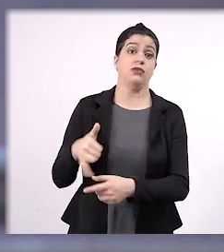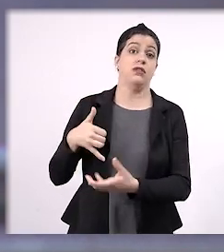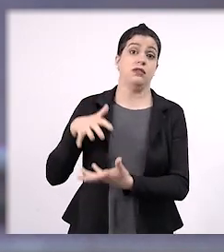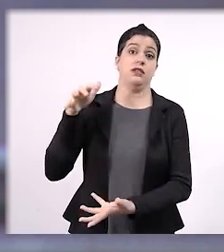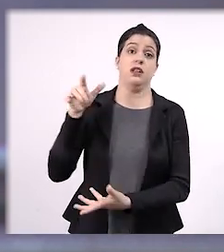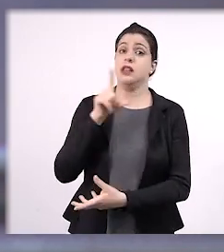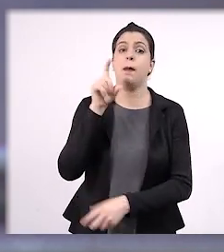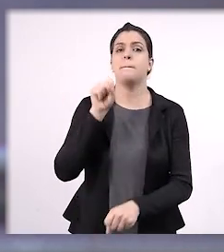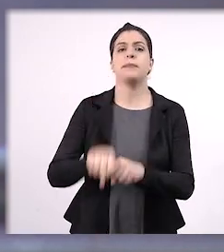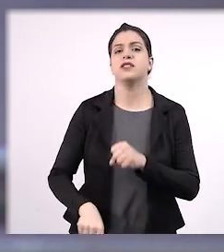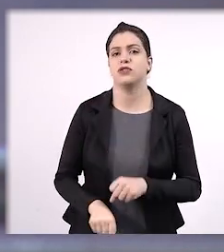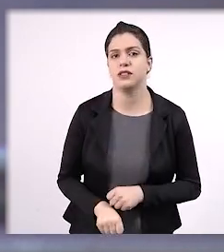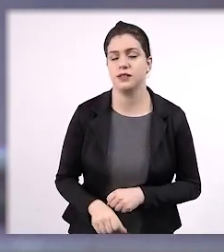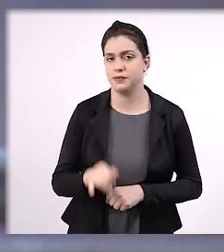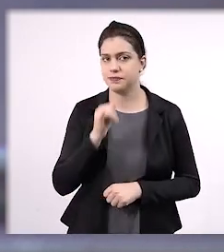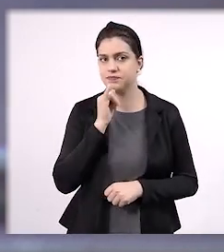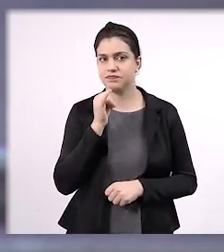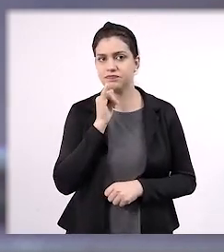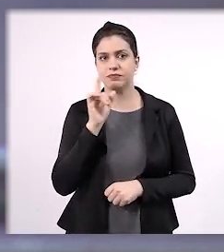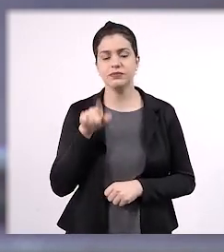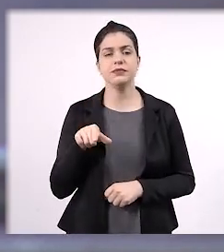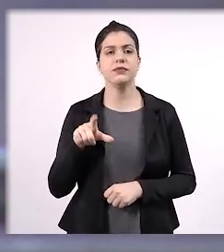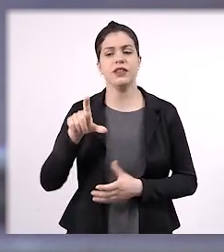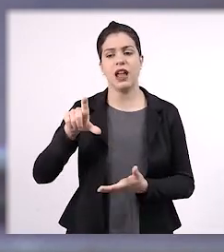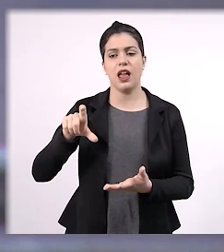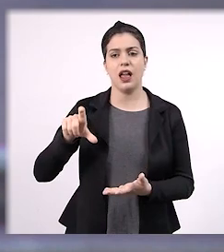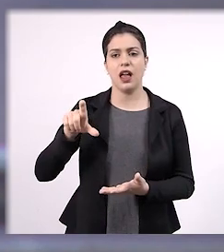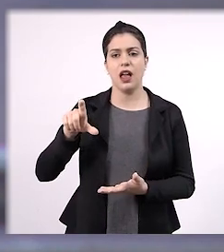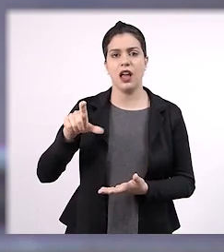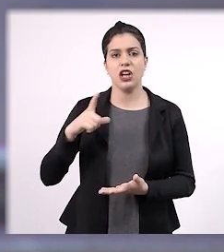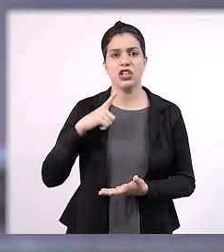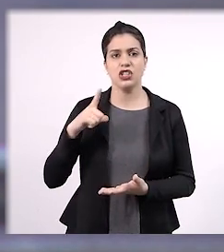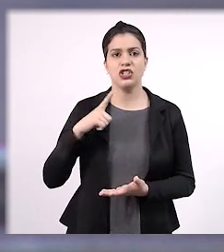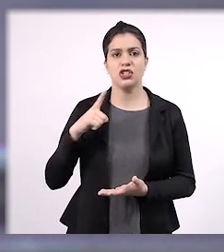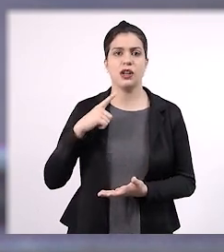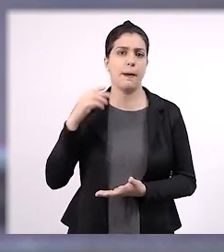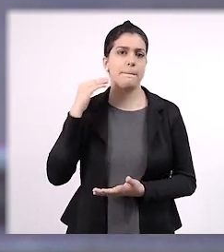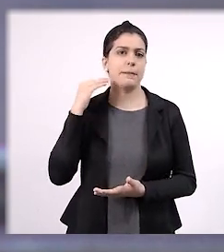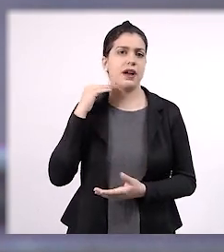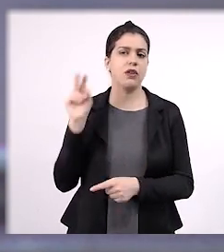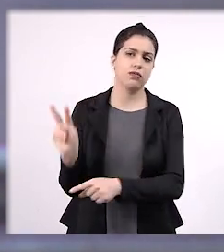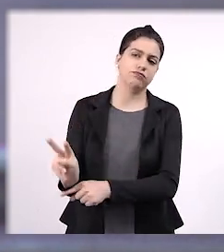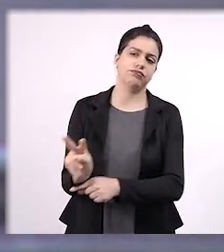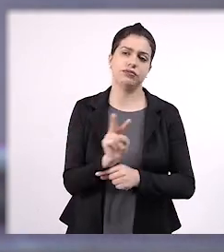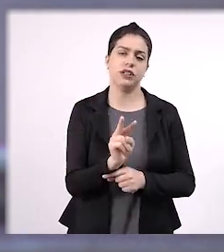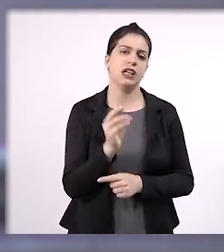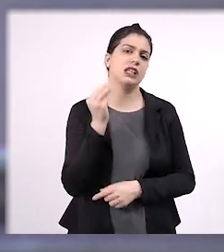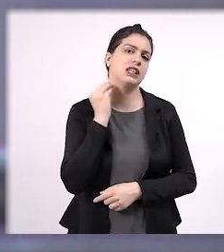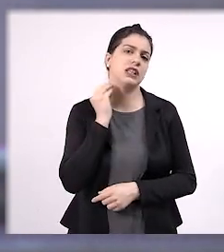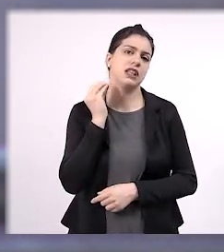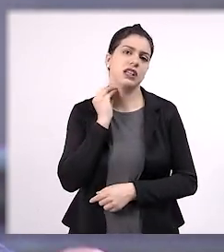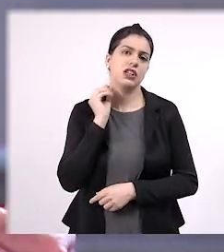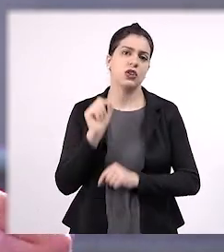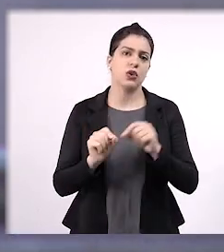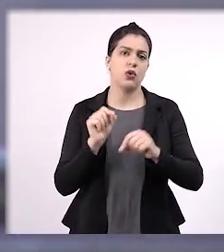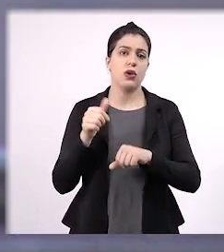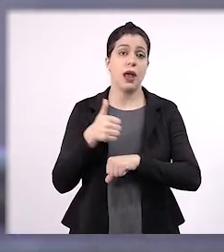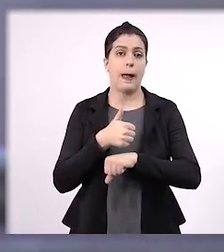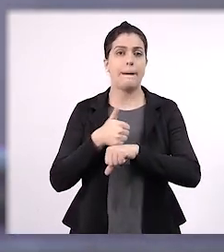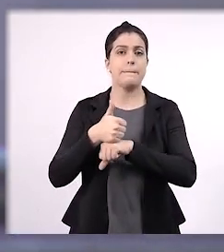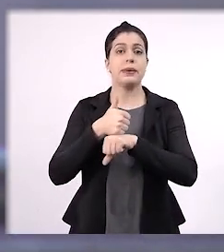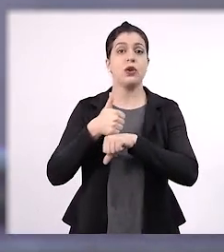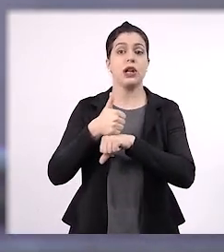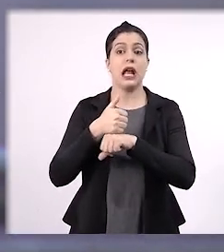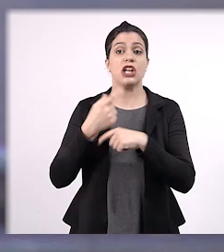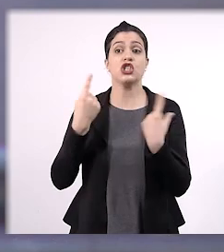para prejudicar o idoso. O caso era envolvendo um crédito e uma instituição financeira tentou se